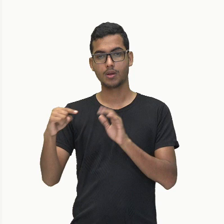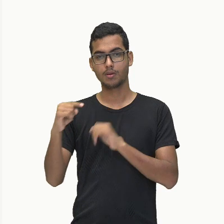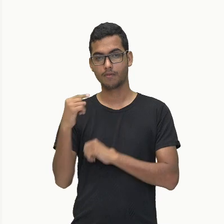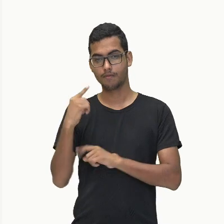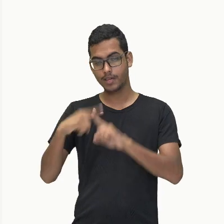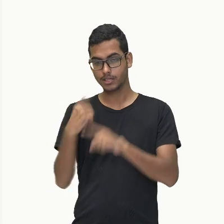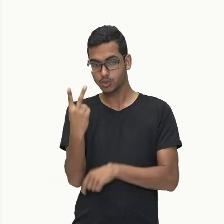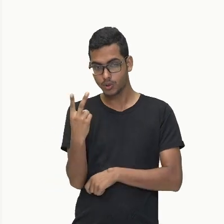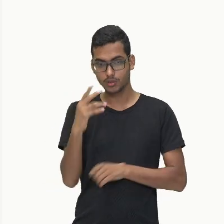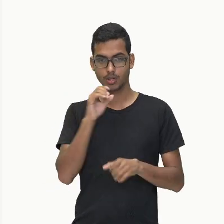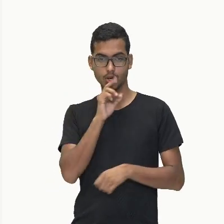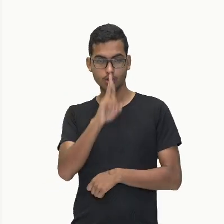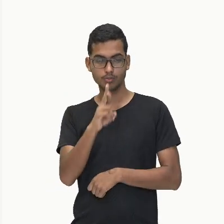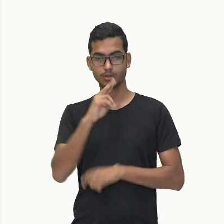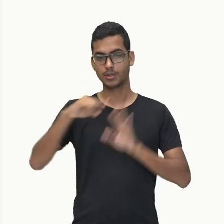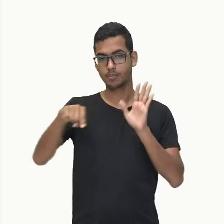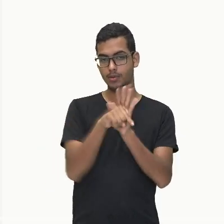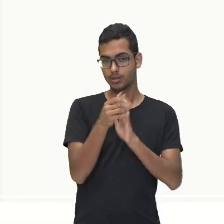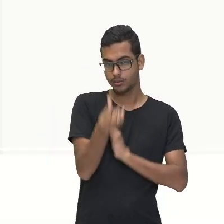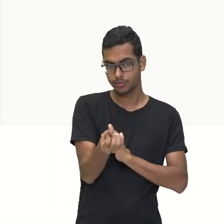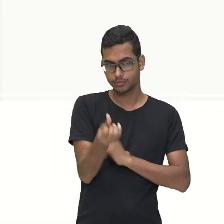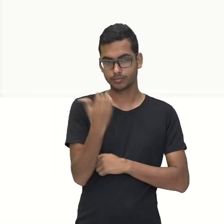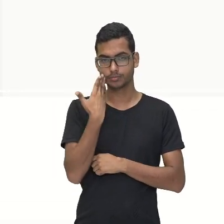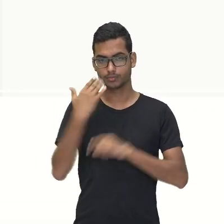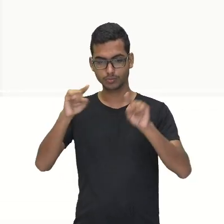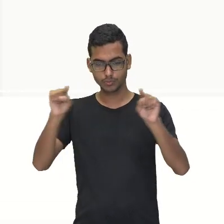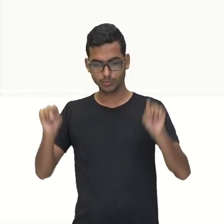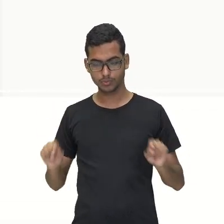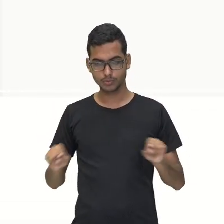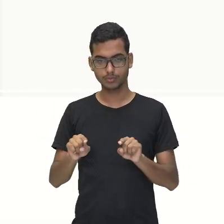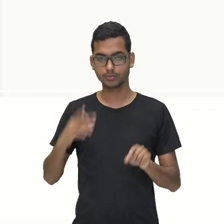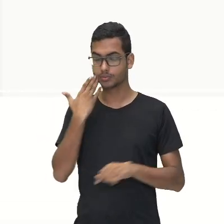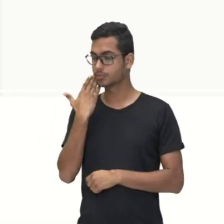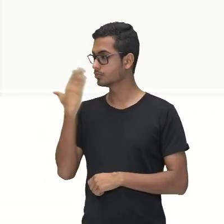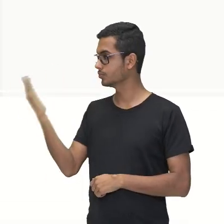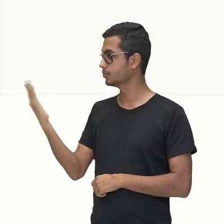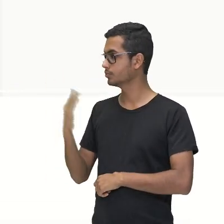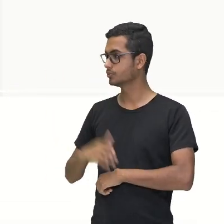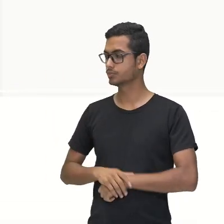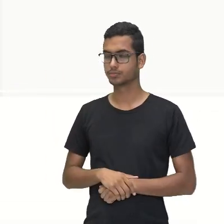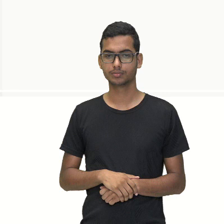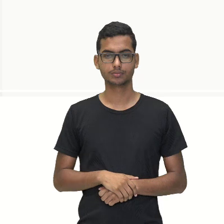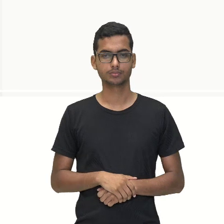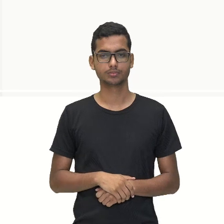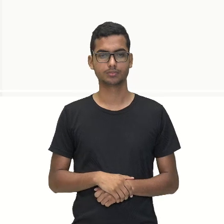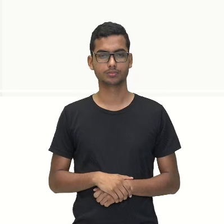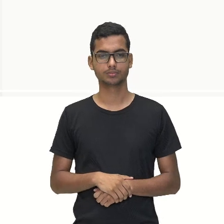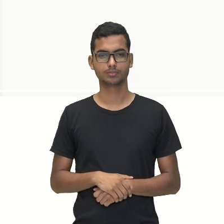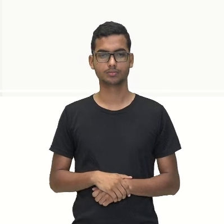6. Vamos subir aqui um pouco para a gente terminar a nossa continha, olha só.